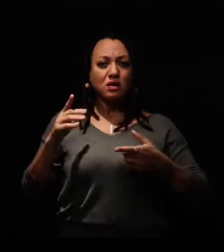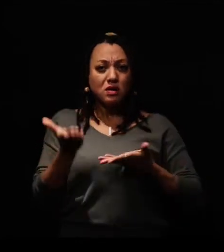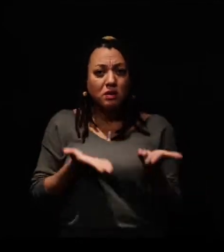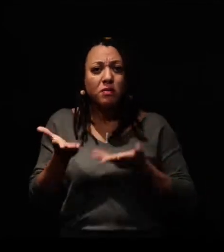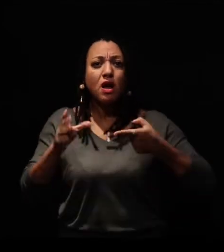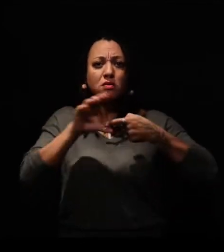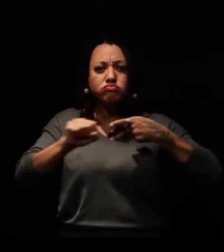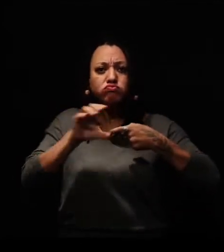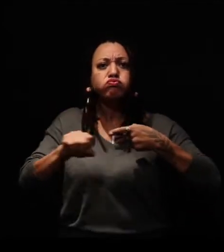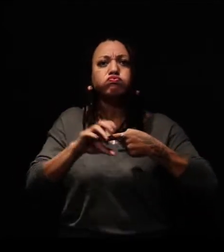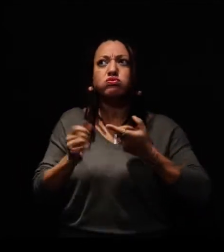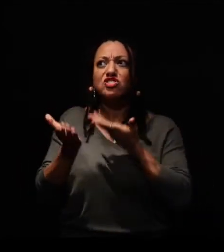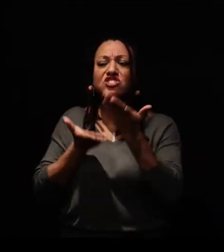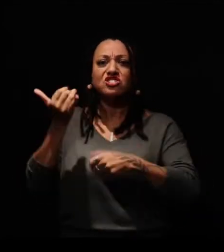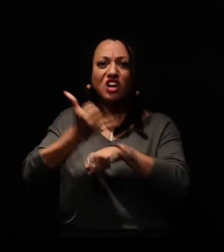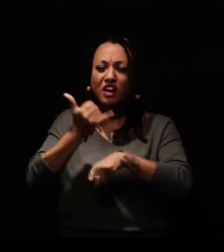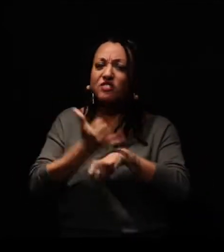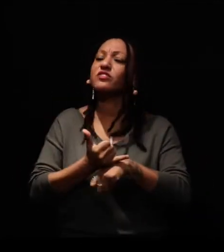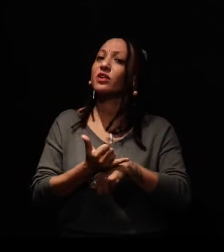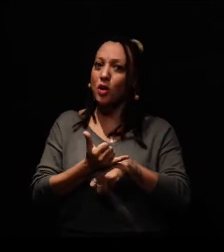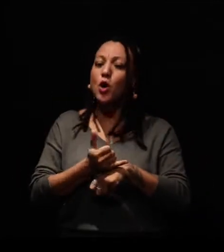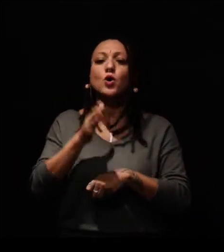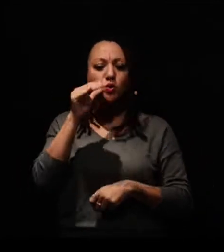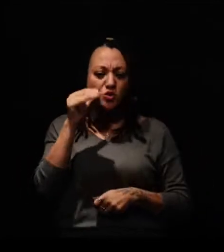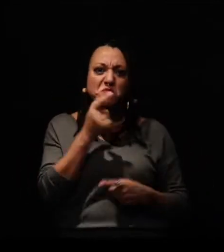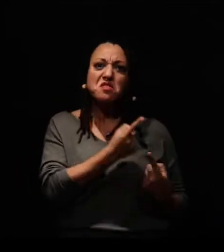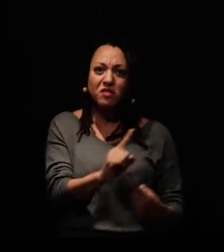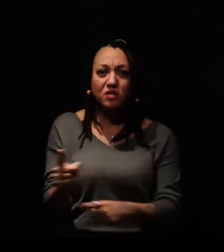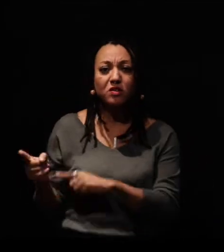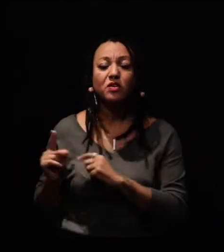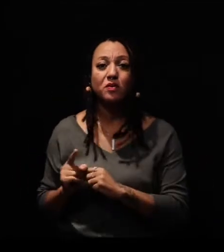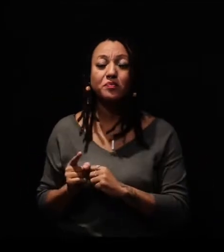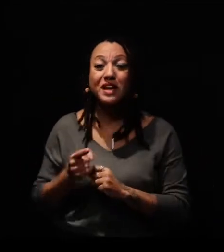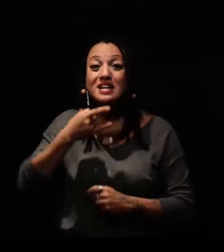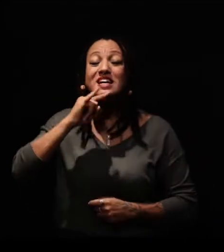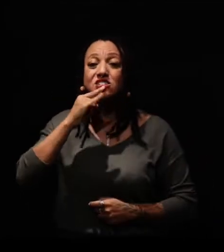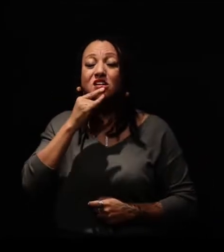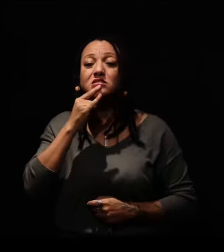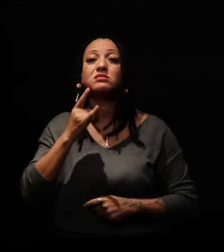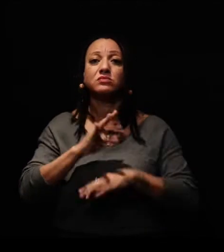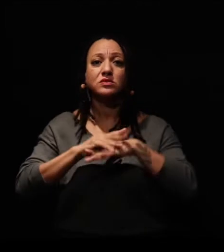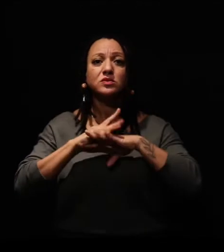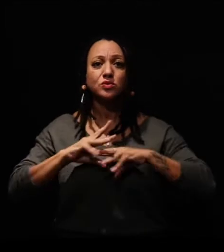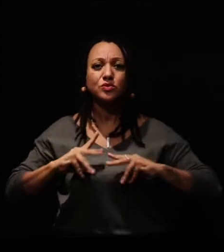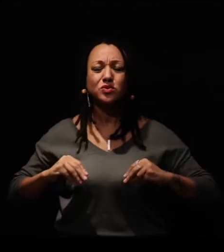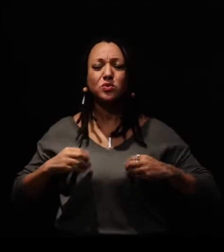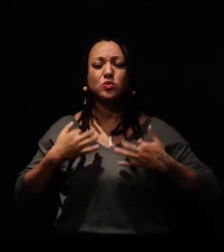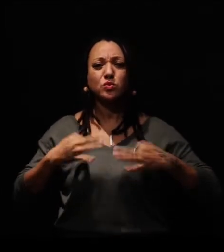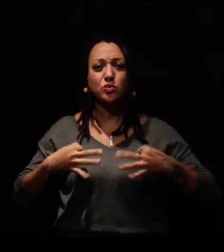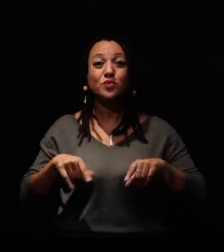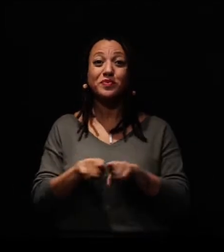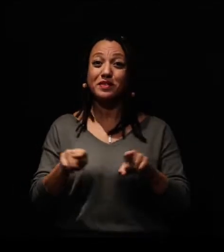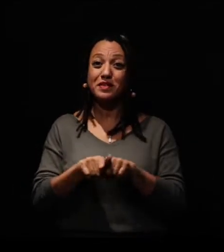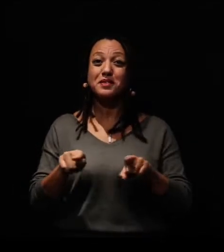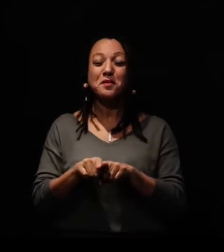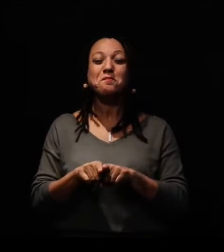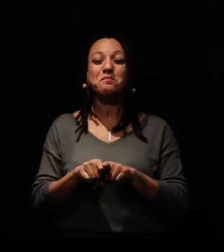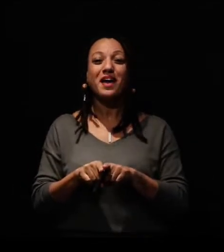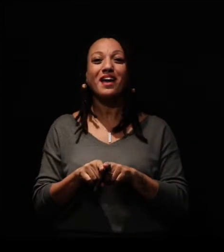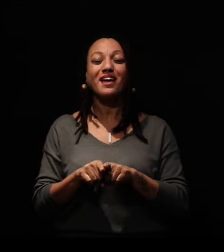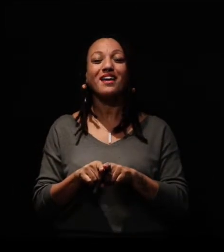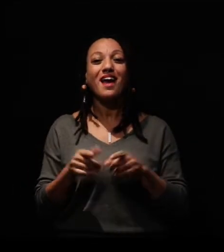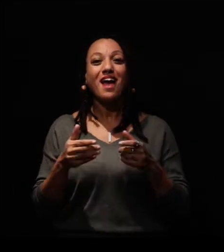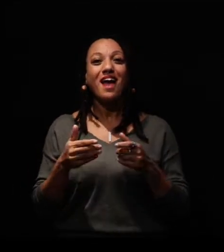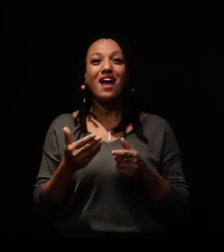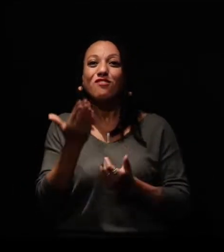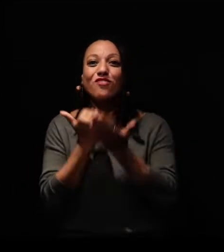puxa saco de patrão na mão dos peão se torna refém. A cachaça escondida é o remédio que ameniza as dores do corpo, mas também é o biotônico pra abrir o apetite na hora do almoço, esquenta a